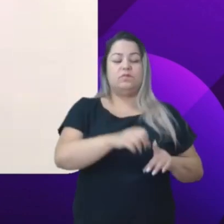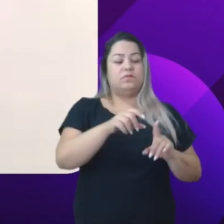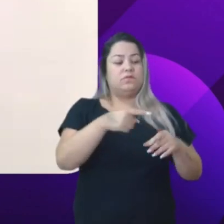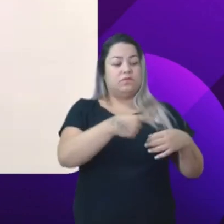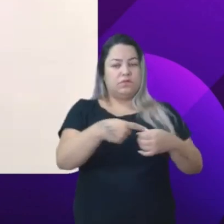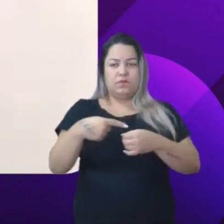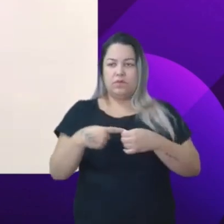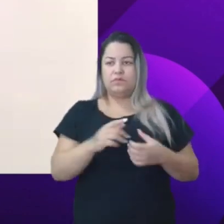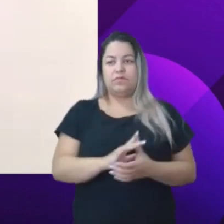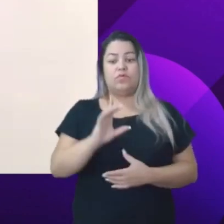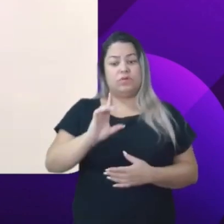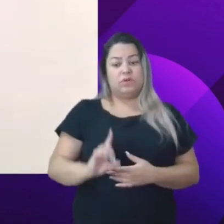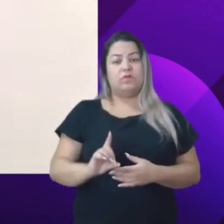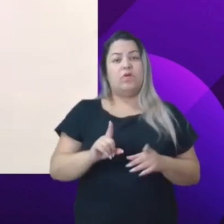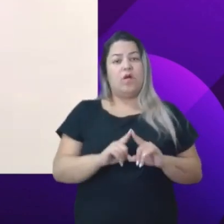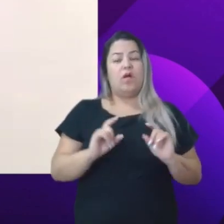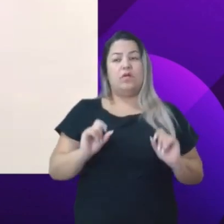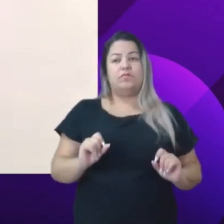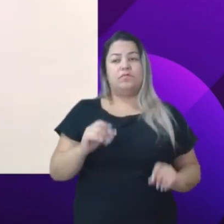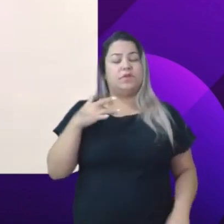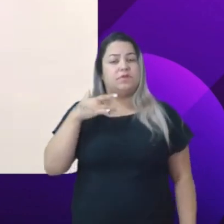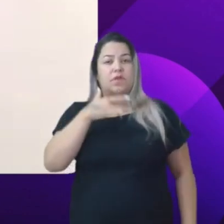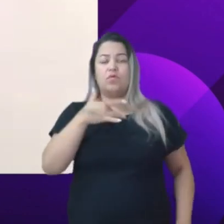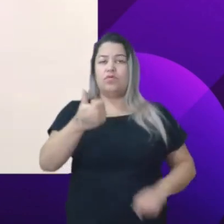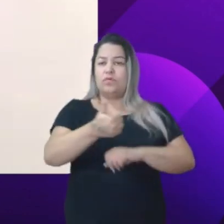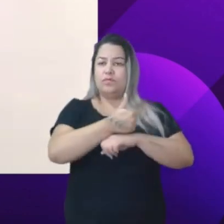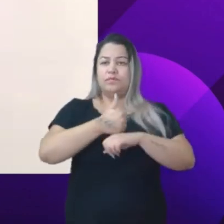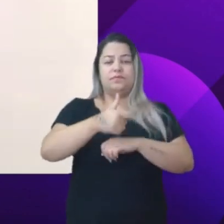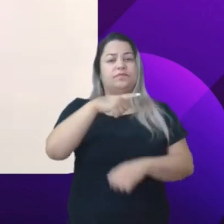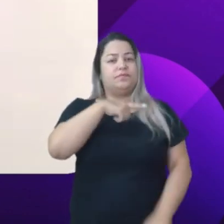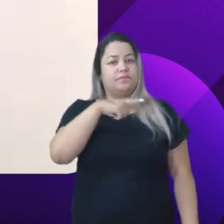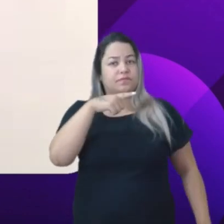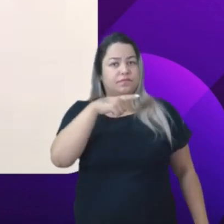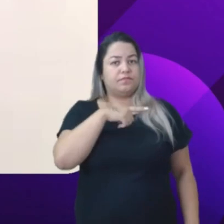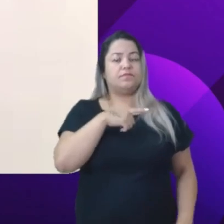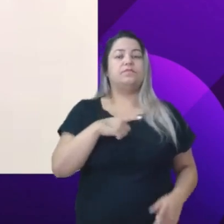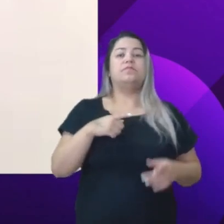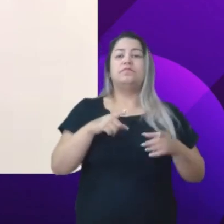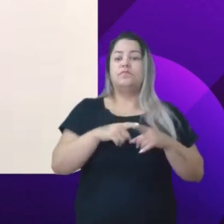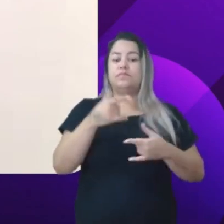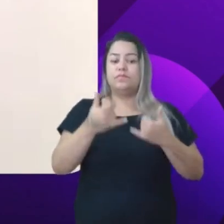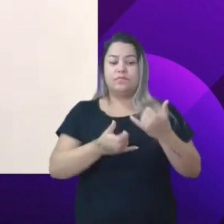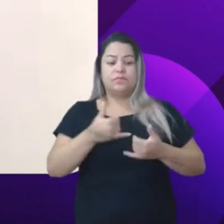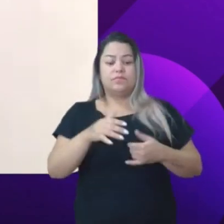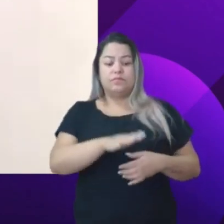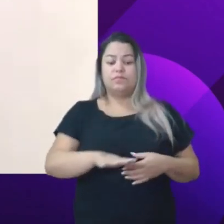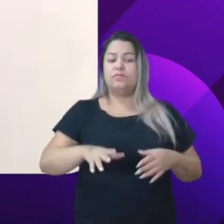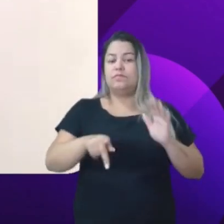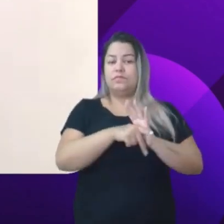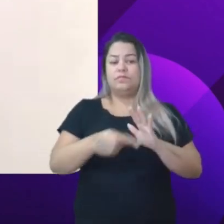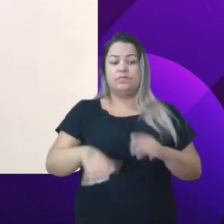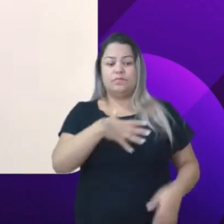cidade, né? Que elas têm direito a uma saúde de qualidade, que elas têm direito a um parquinho, né, comunitário para os